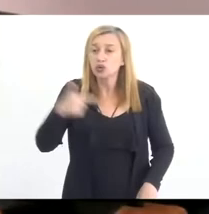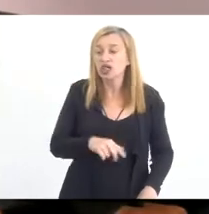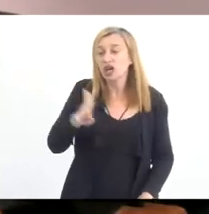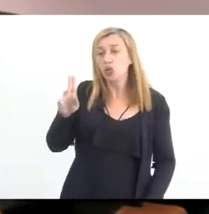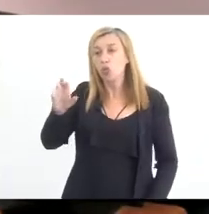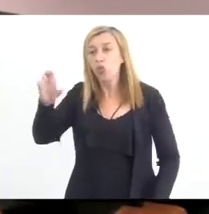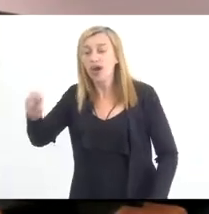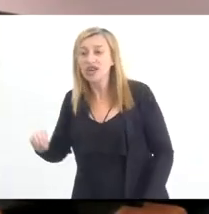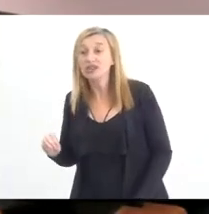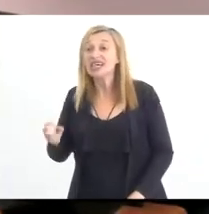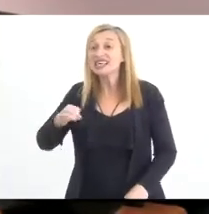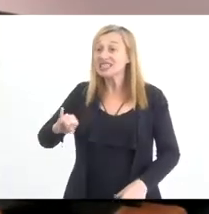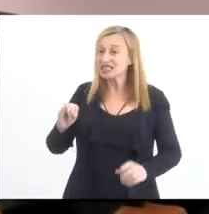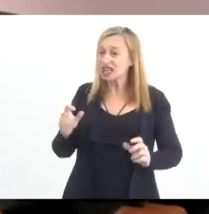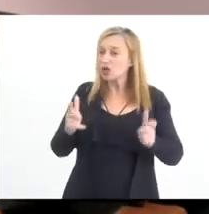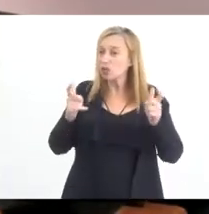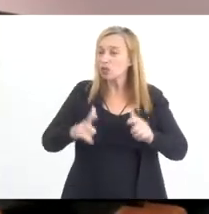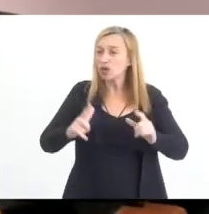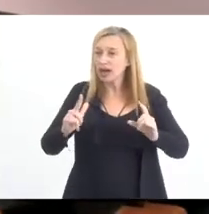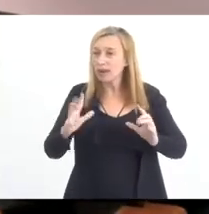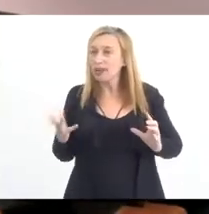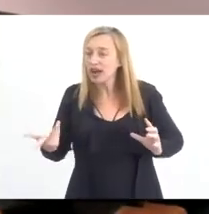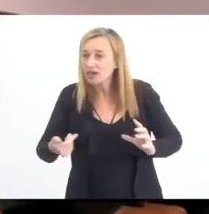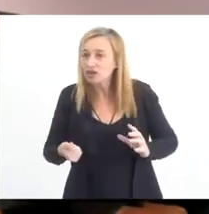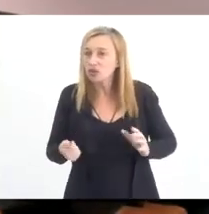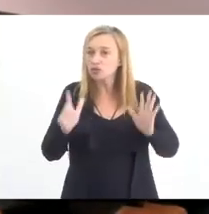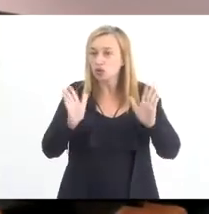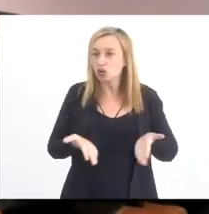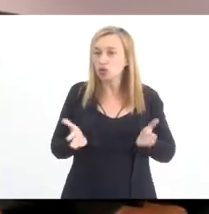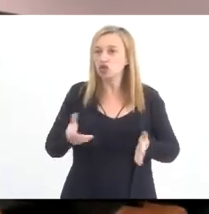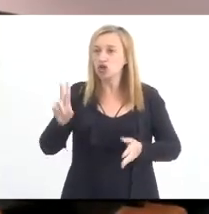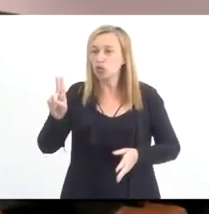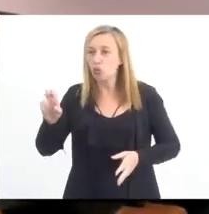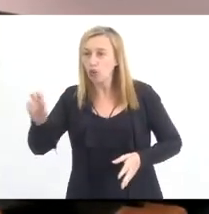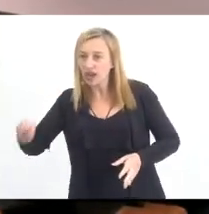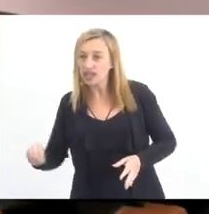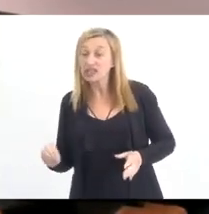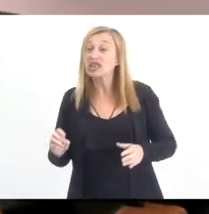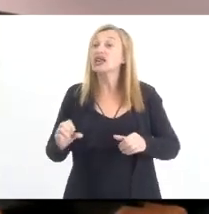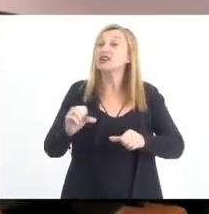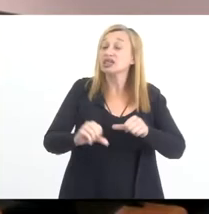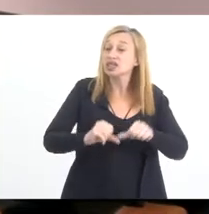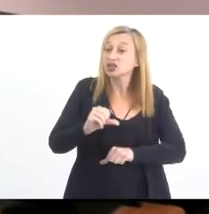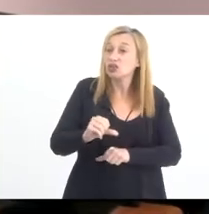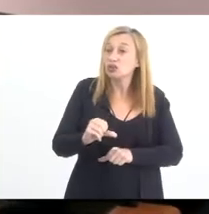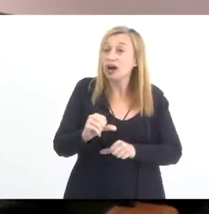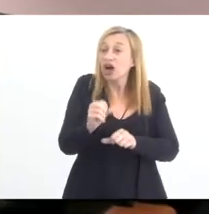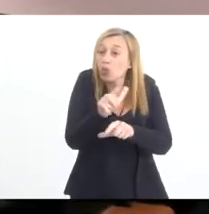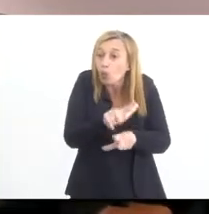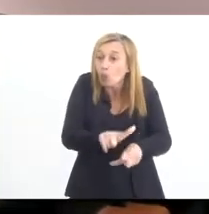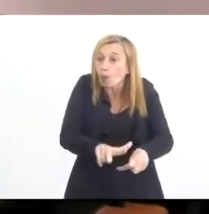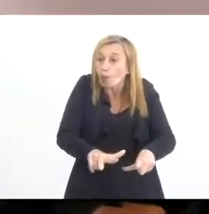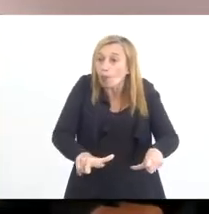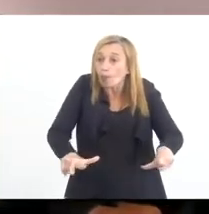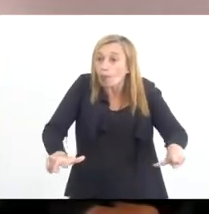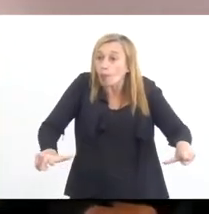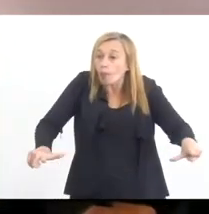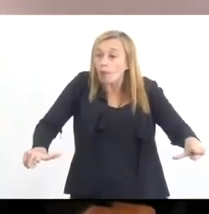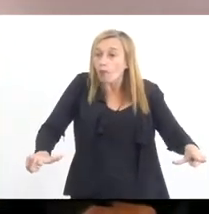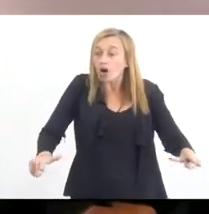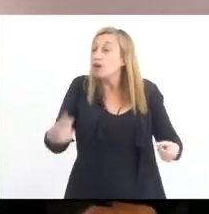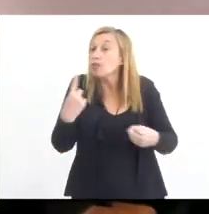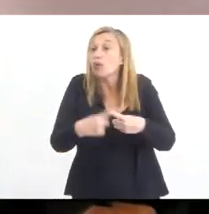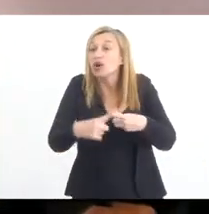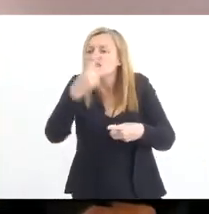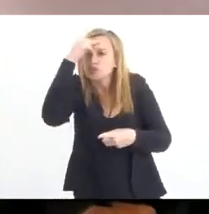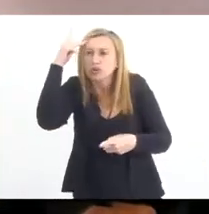alguém der um campus maravilhoso para a UESO hoje, do jeito que está, ele vai virar um deserto do Saara, porque as